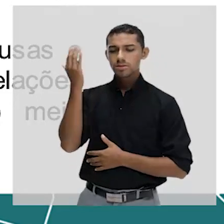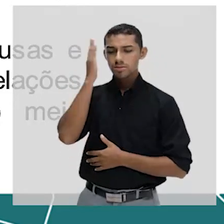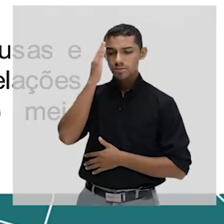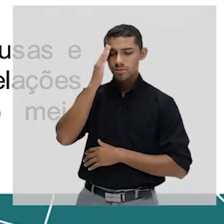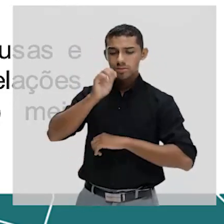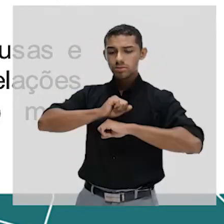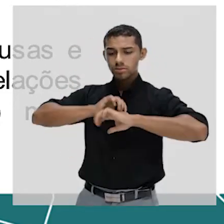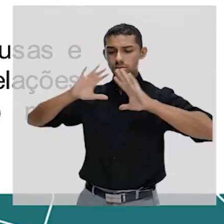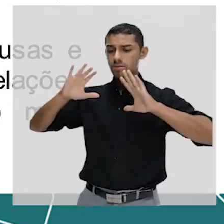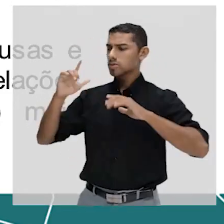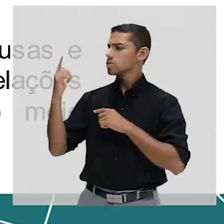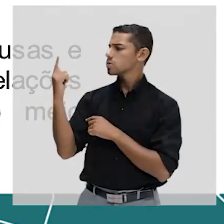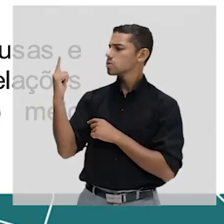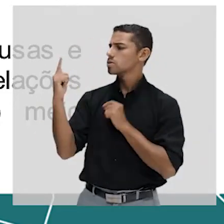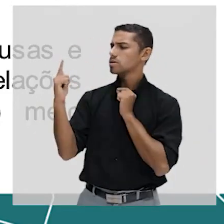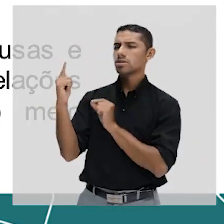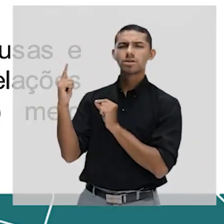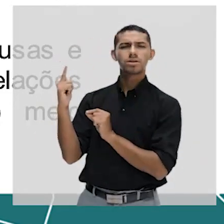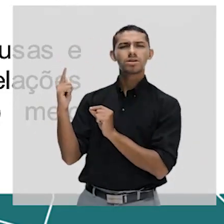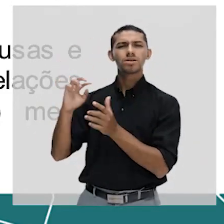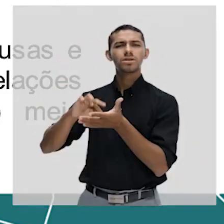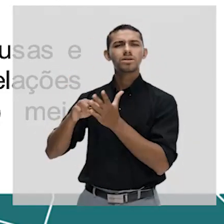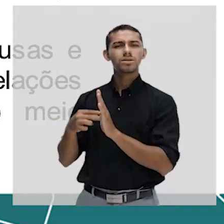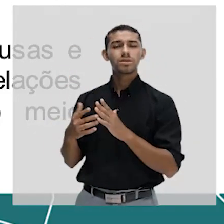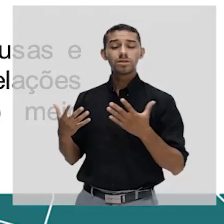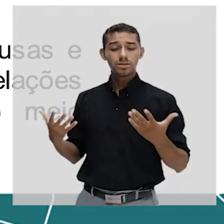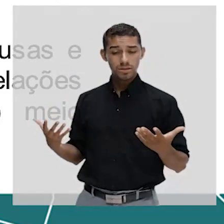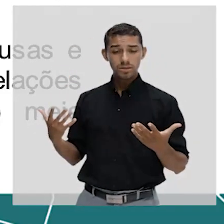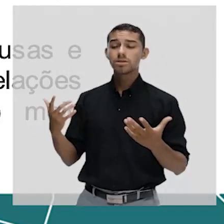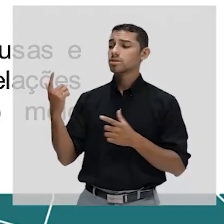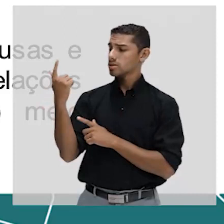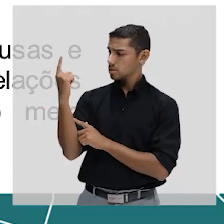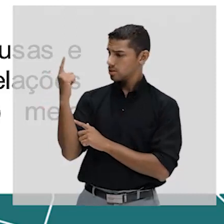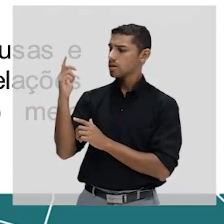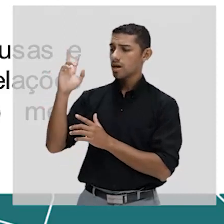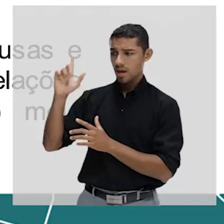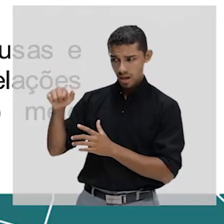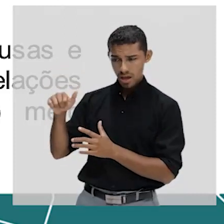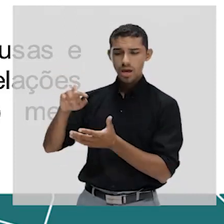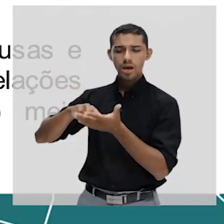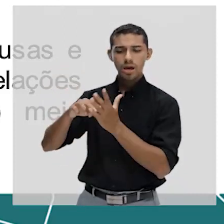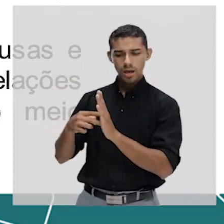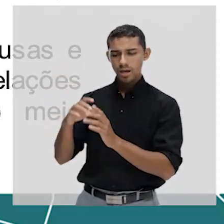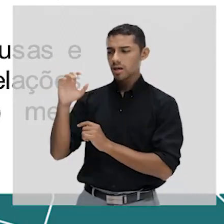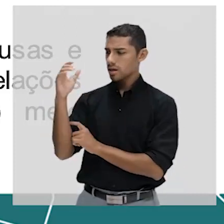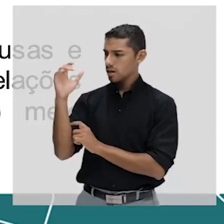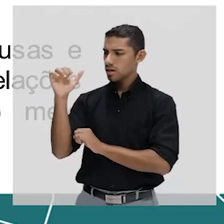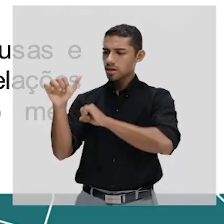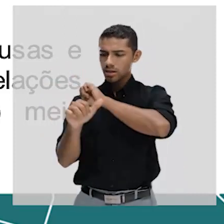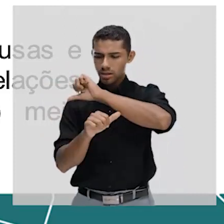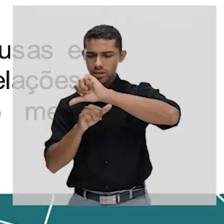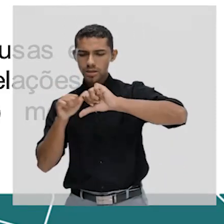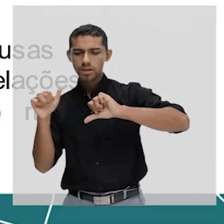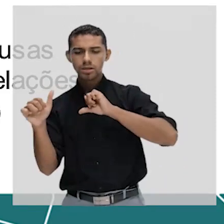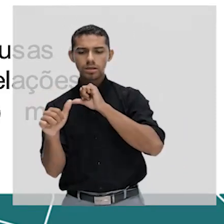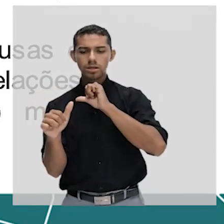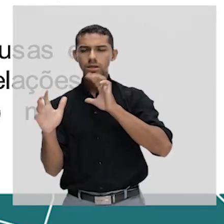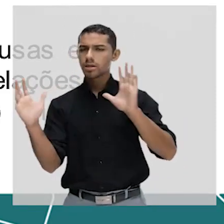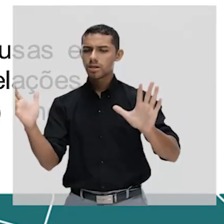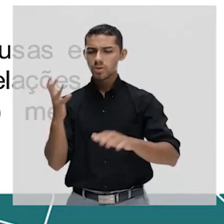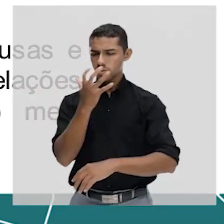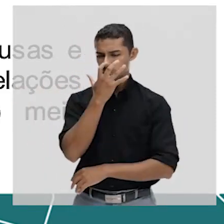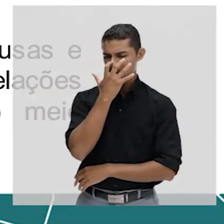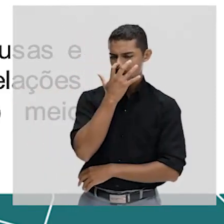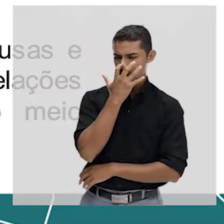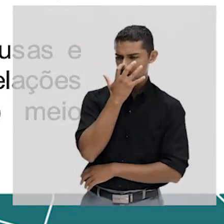a geografia enquanto ciência. Primeira coisa que eu te digo, galera, tá? A geografia ela é uma ciência de transformação, não apenas de